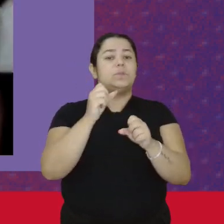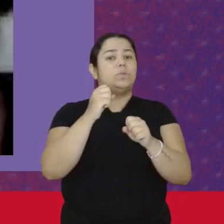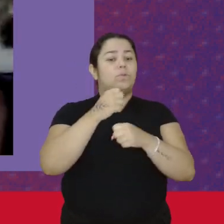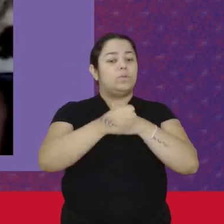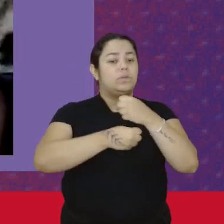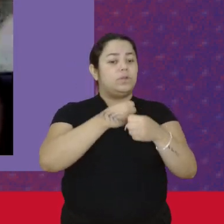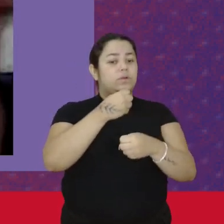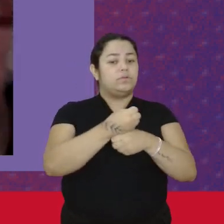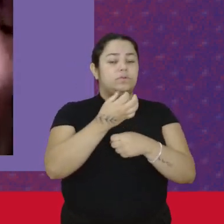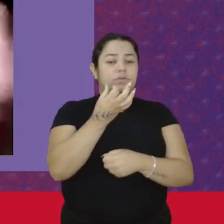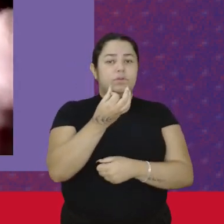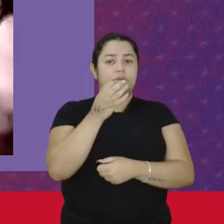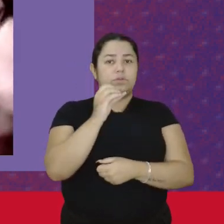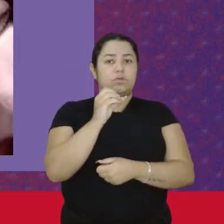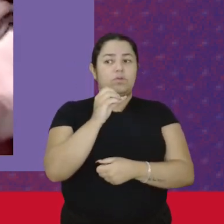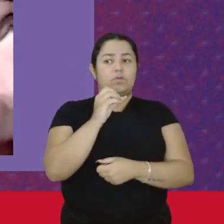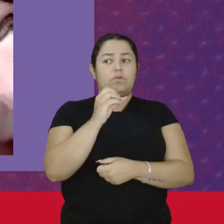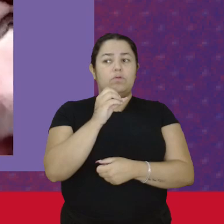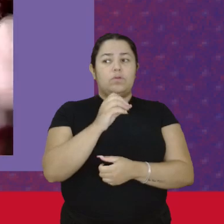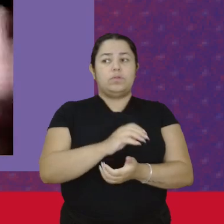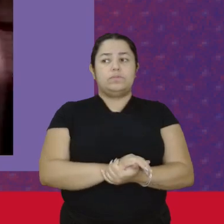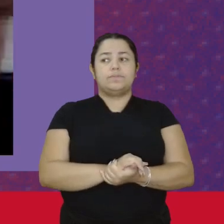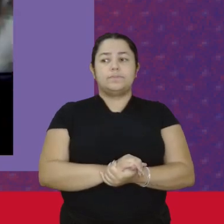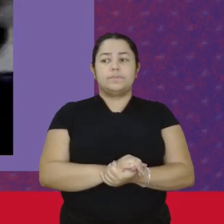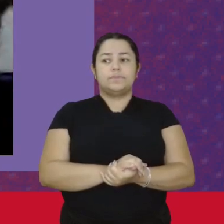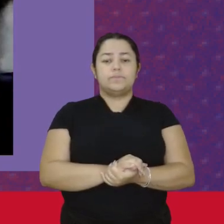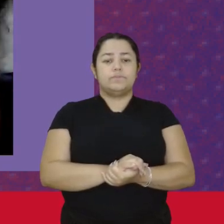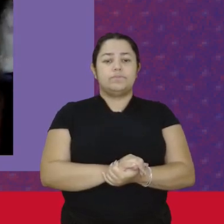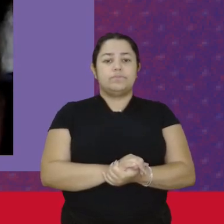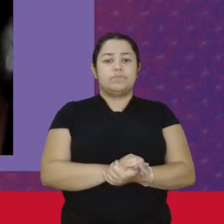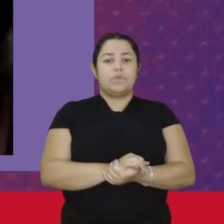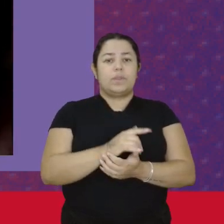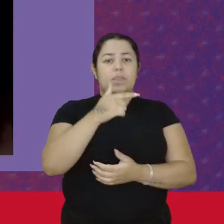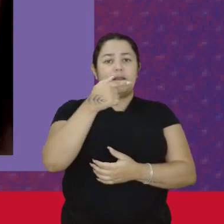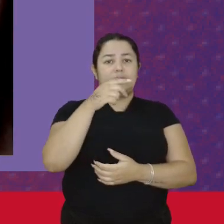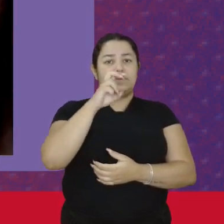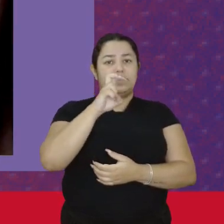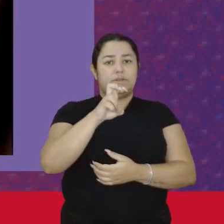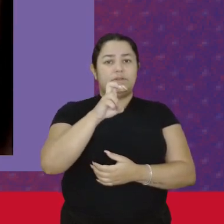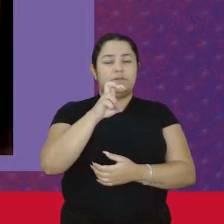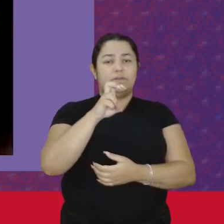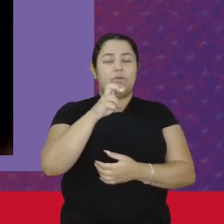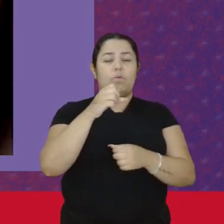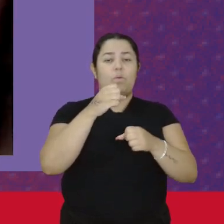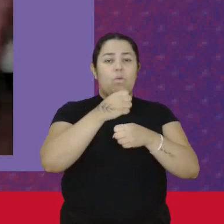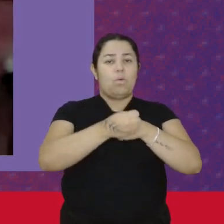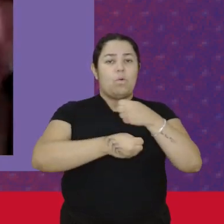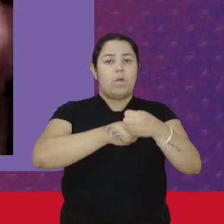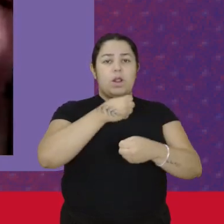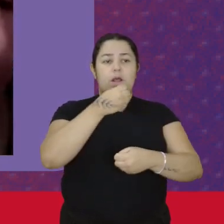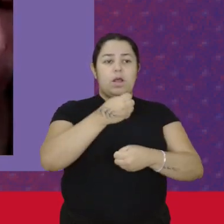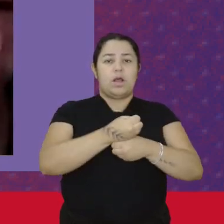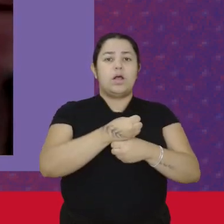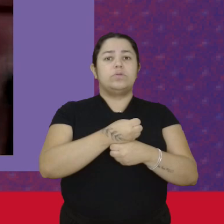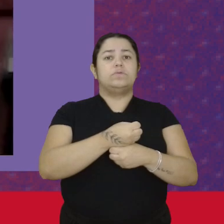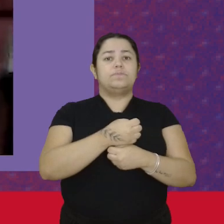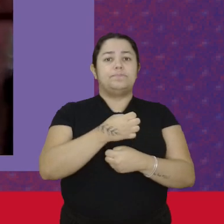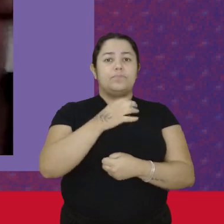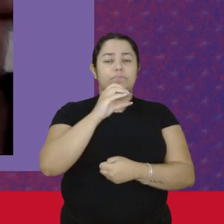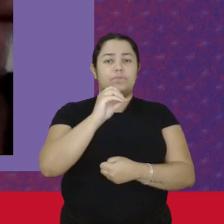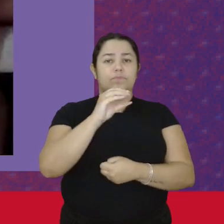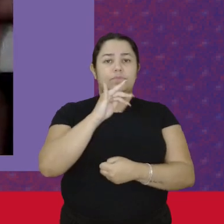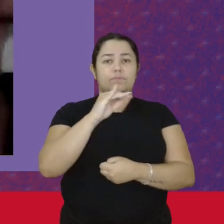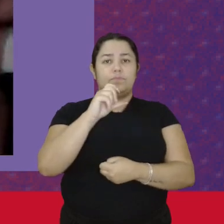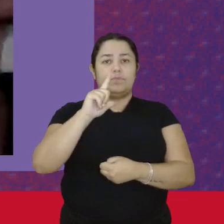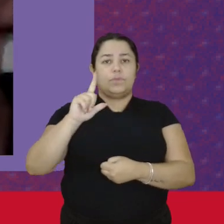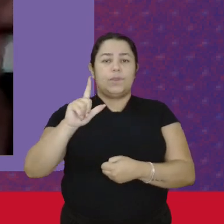do que em 75, né, que é um ano oficial Eu prefiro pensar que